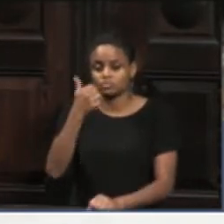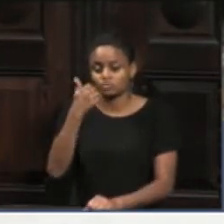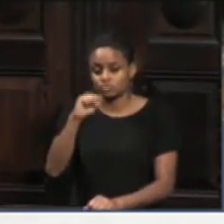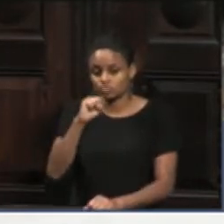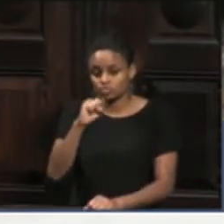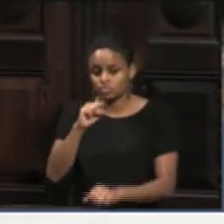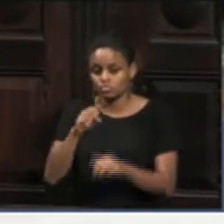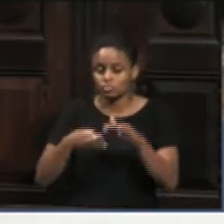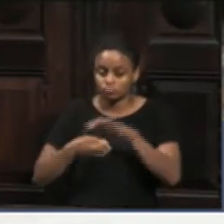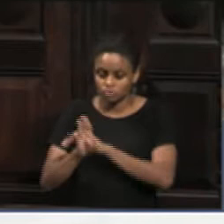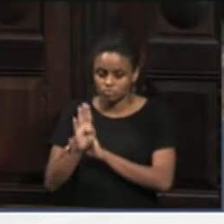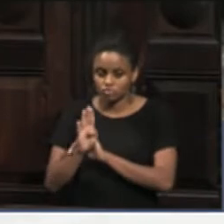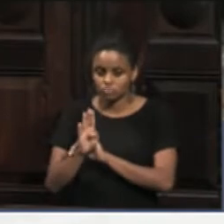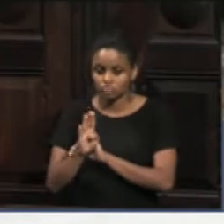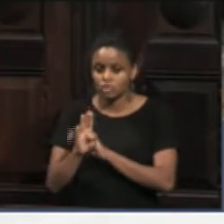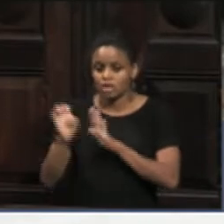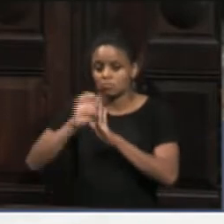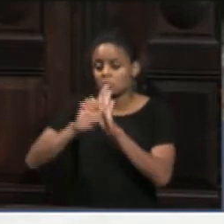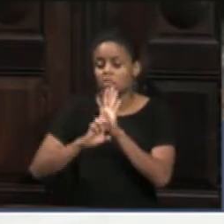íntegra.